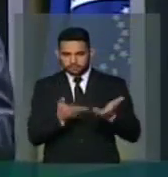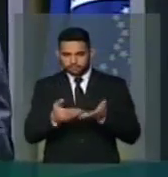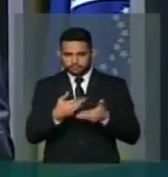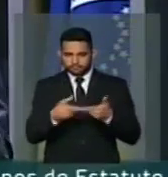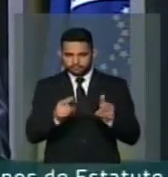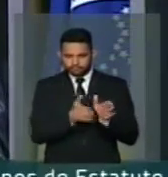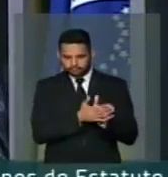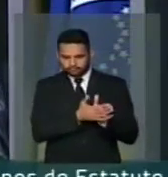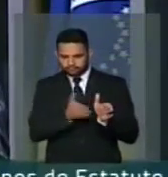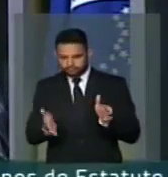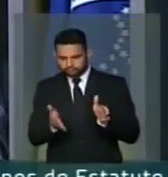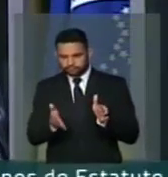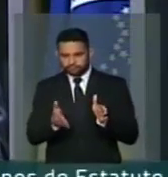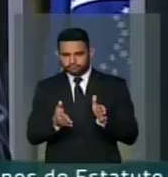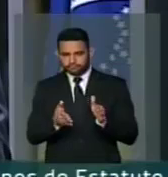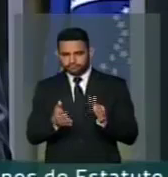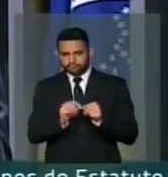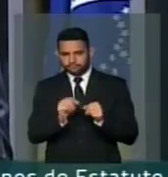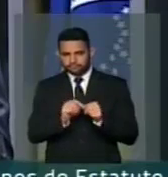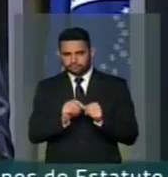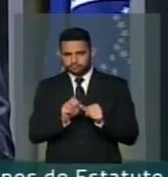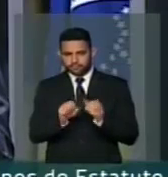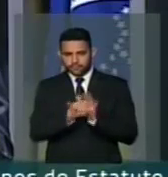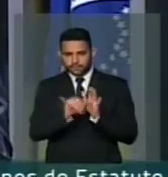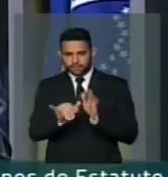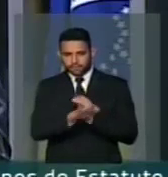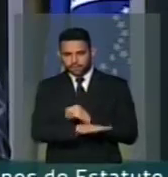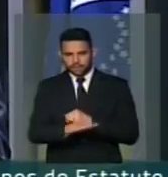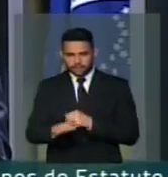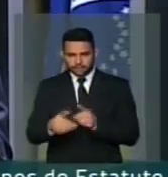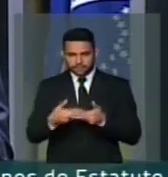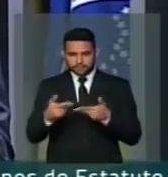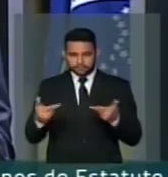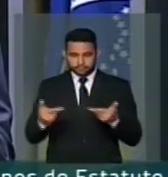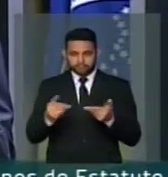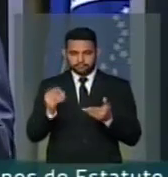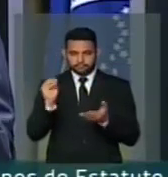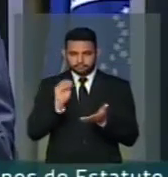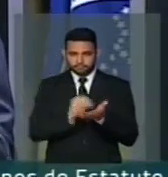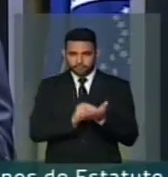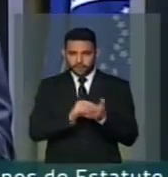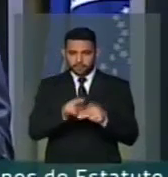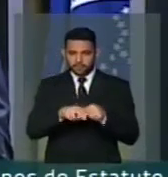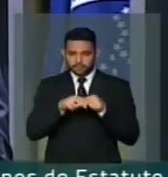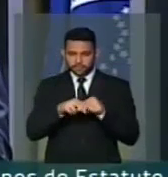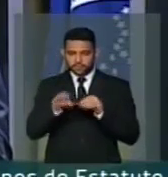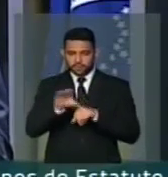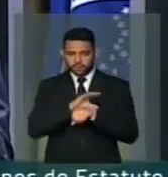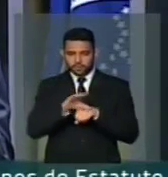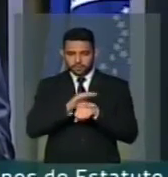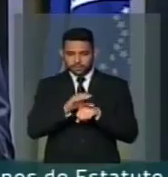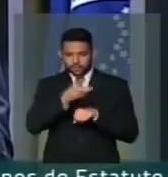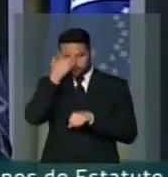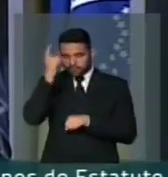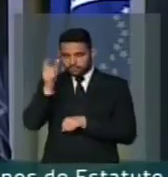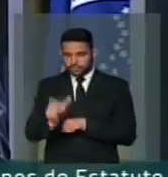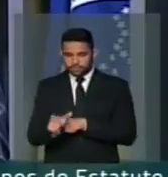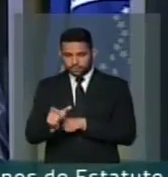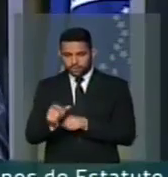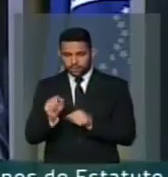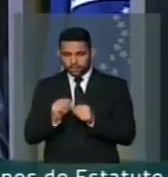esse período etário no âmbito do Estatuto da Criança e do Adolescente, permitindo a constituição do sujeito e